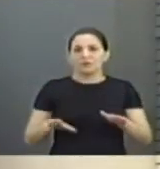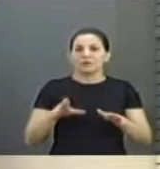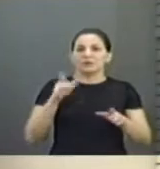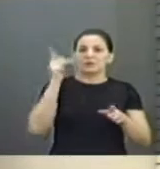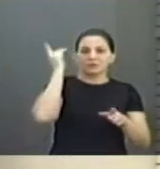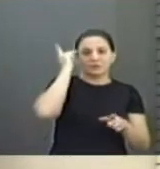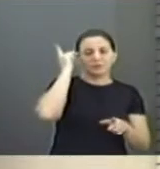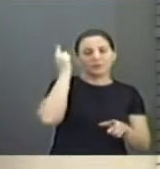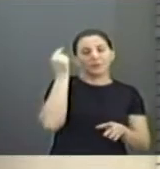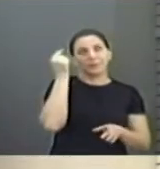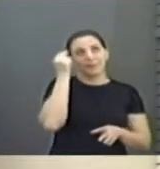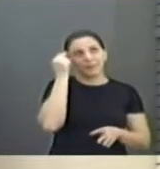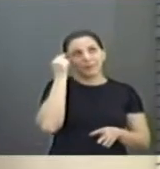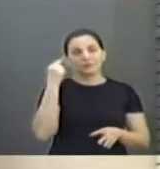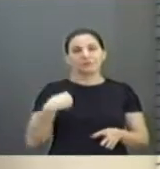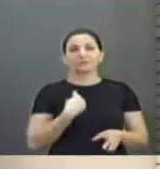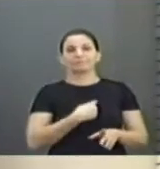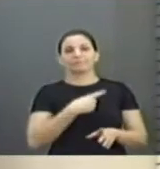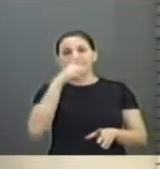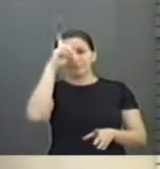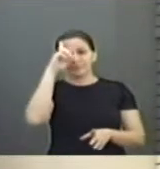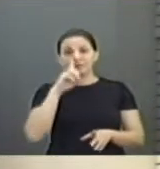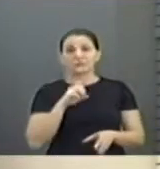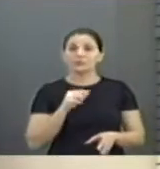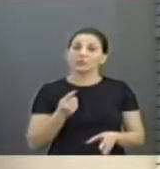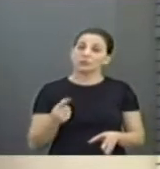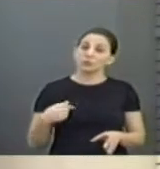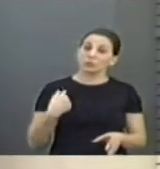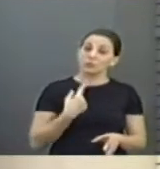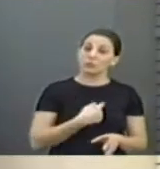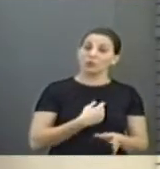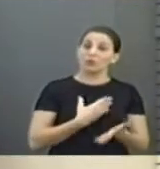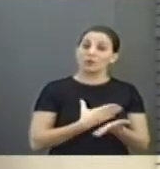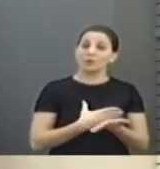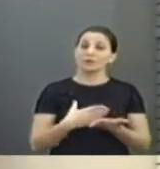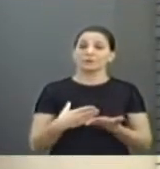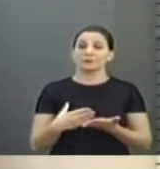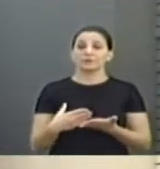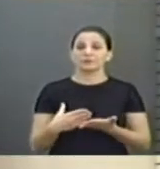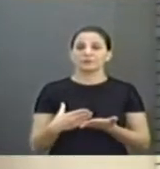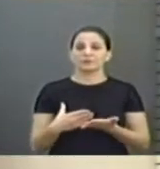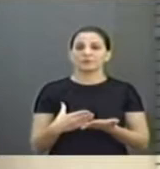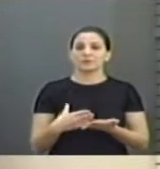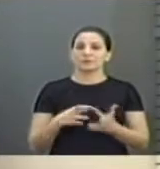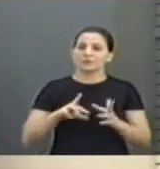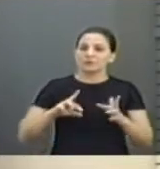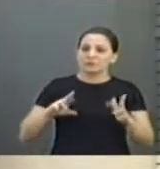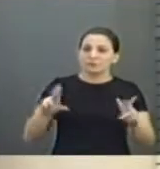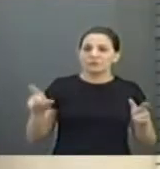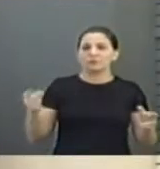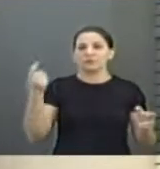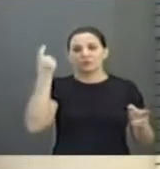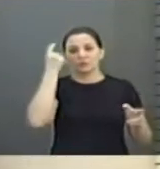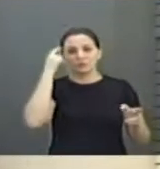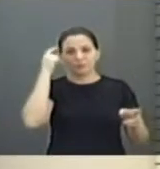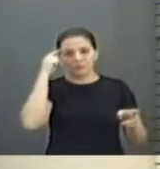leva a gente a pensar e nos dá o direito a começar a pensar de uma forma até diferente.